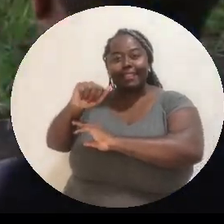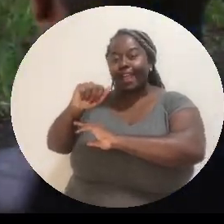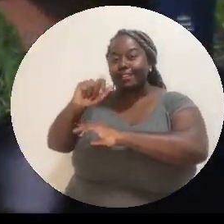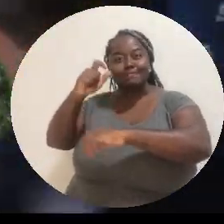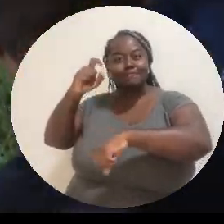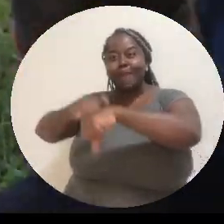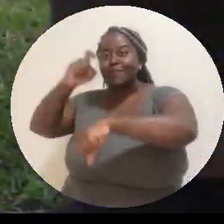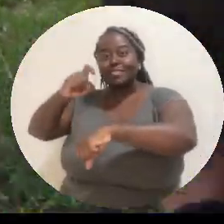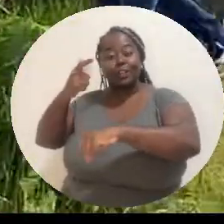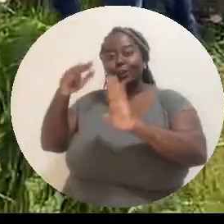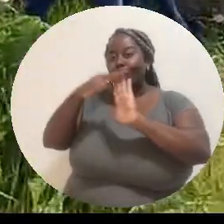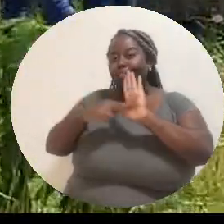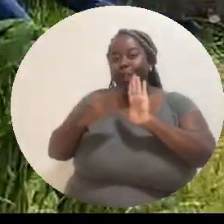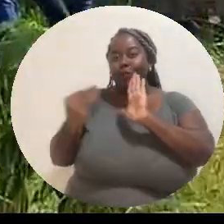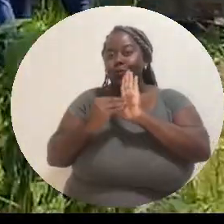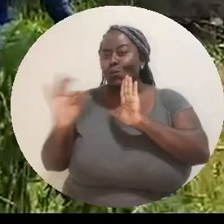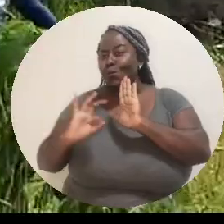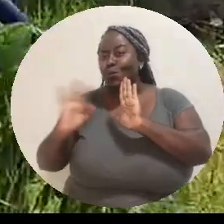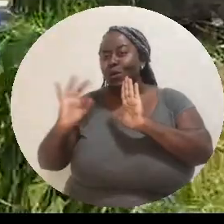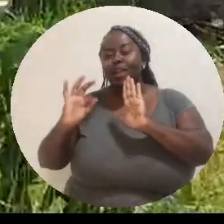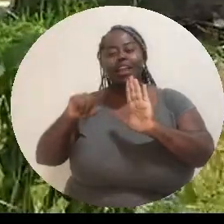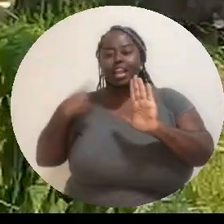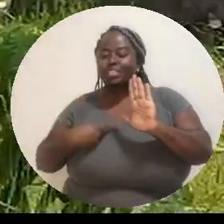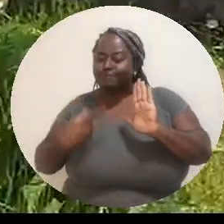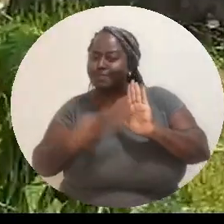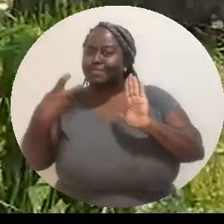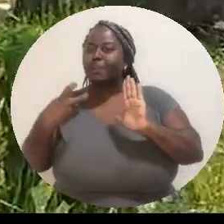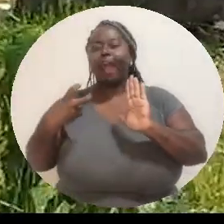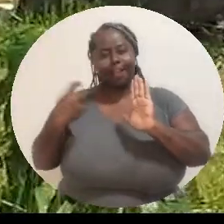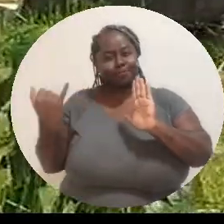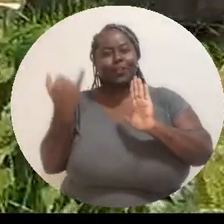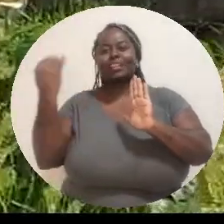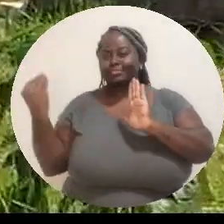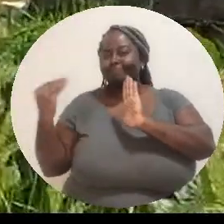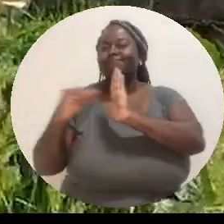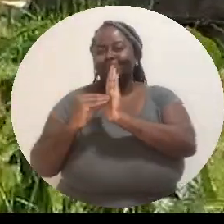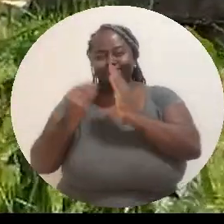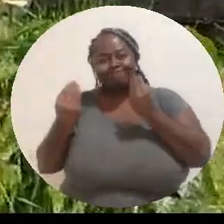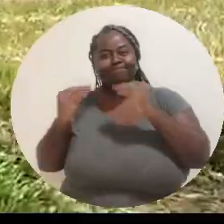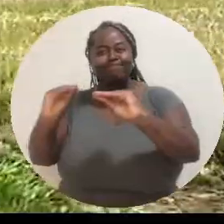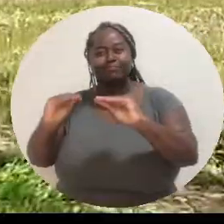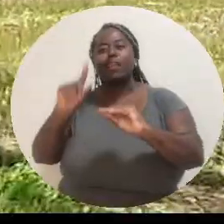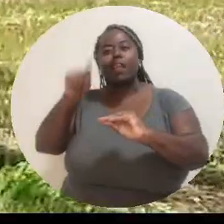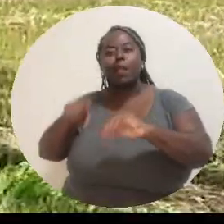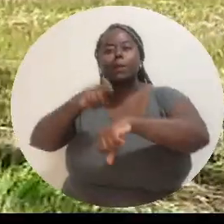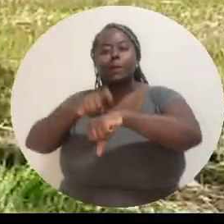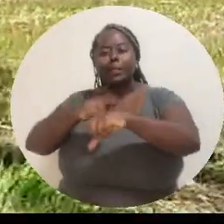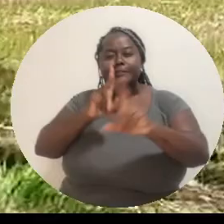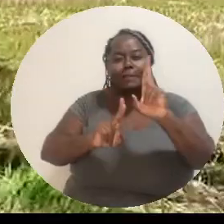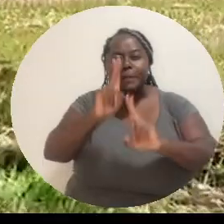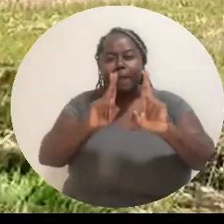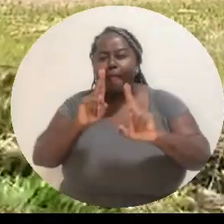roteiro, e a gente se deparou, poxa, não tem isso e precisa dessa parte no curta-metragem, que era uma parte que ele estava editando e não tinha